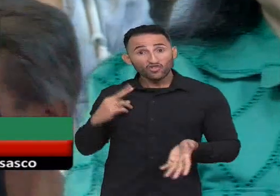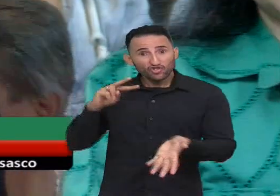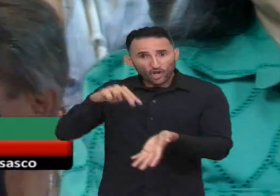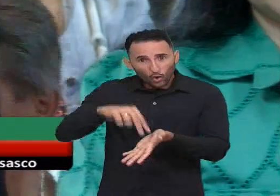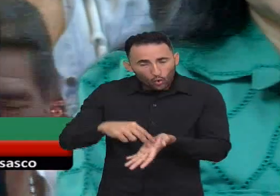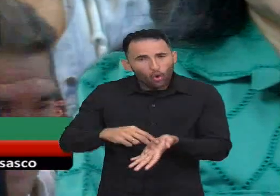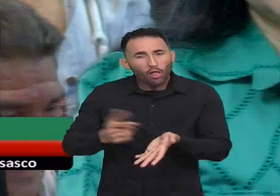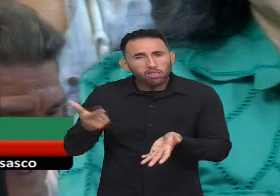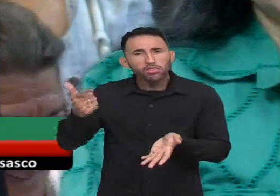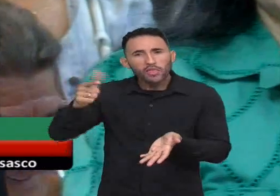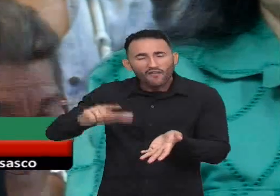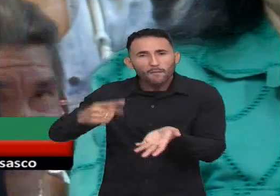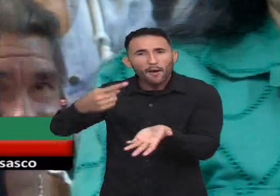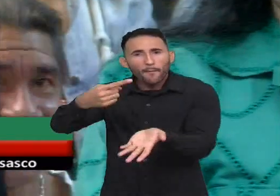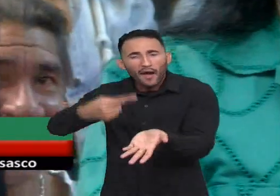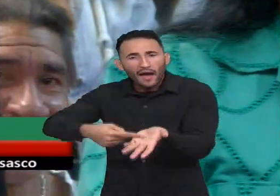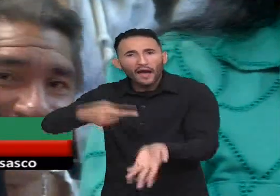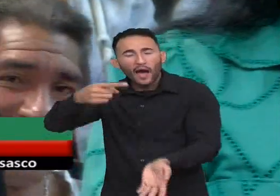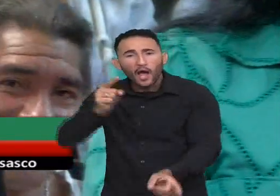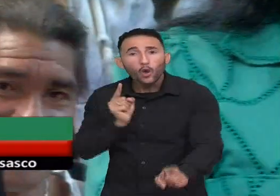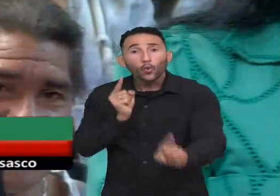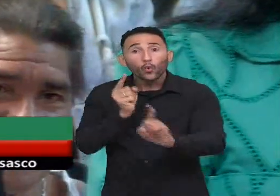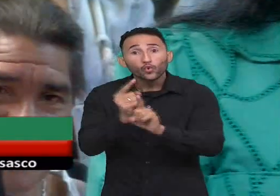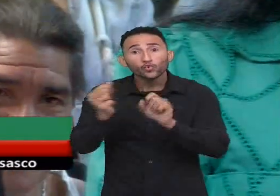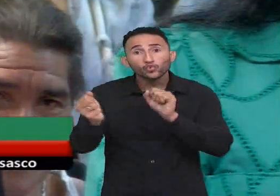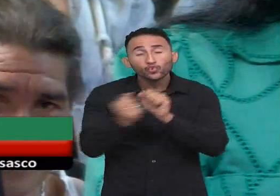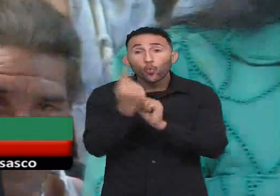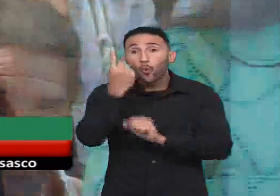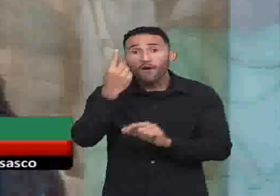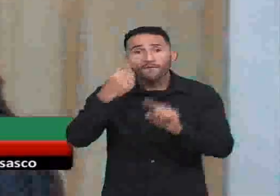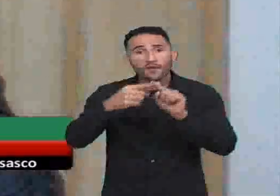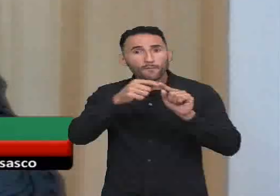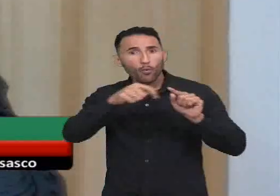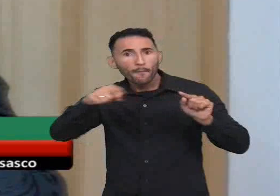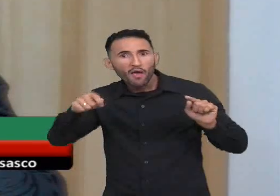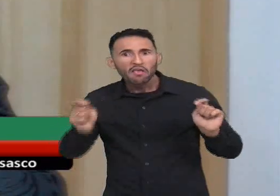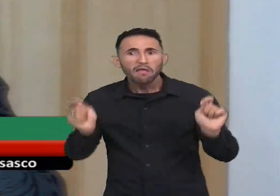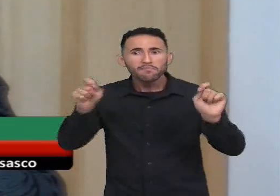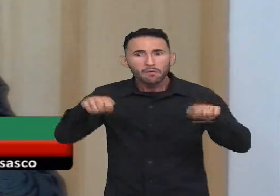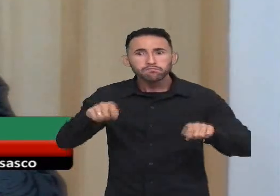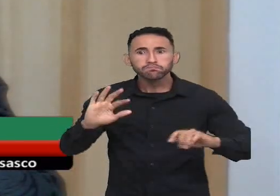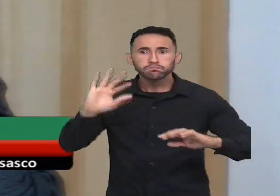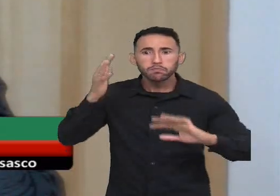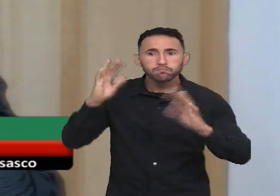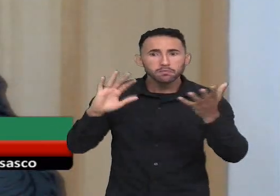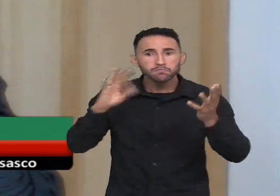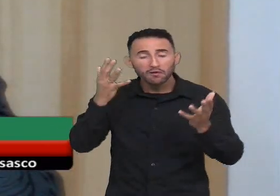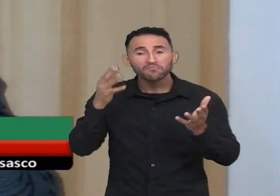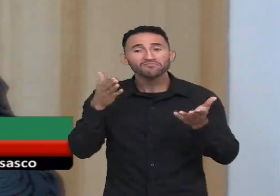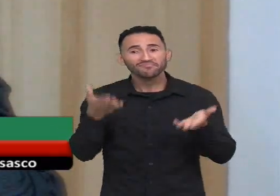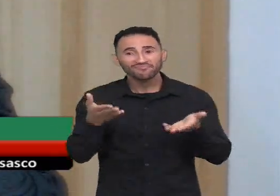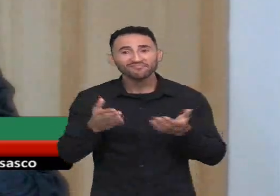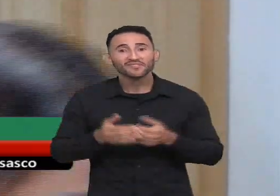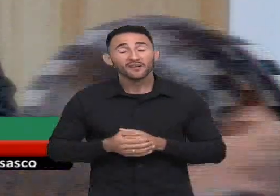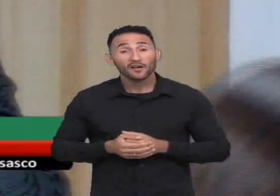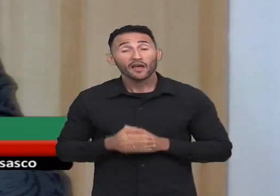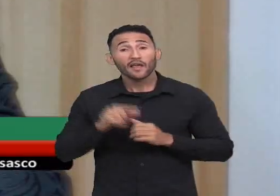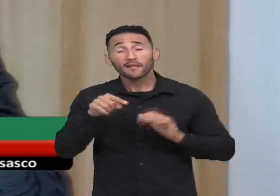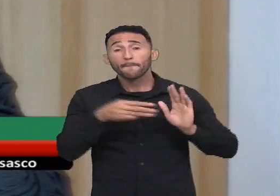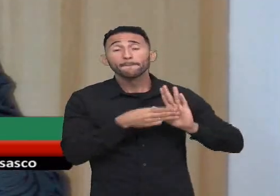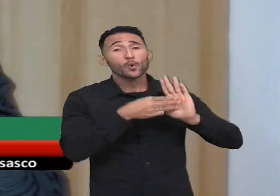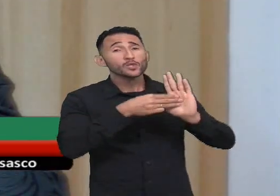reunir uma vez no mês com a Sabesp e com a Enel, e aí as coisas começaram a acontecer, né? Então, essa